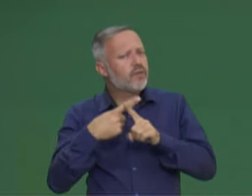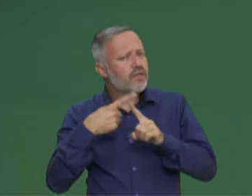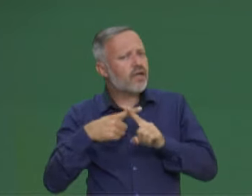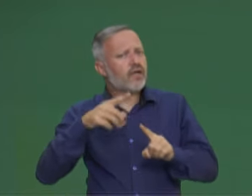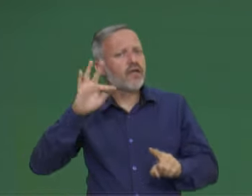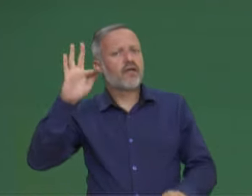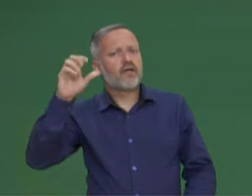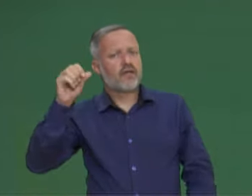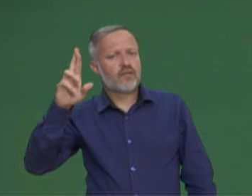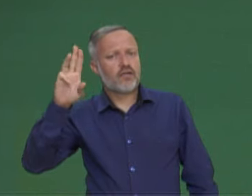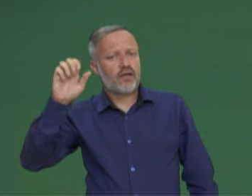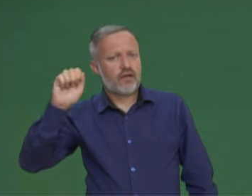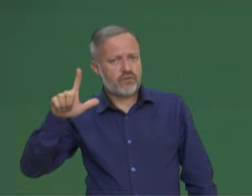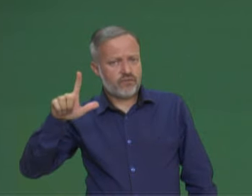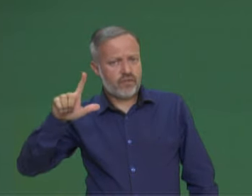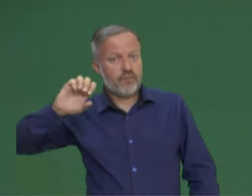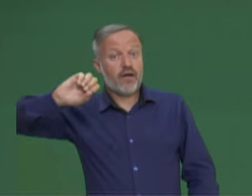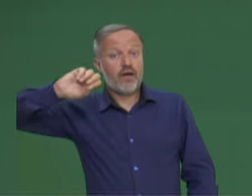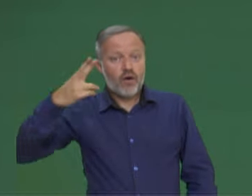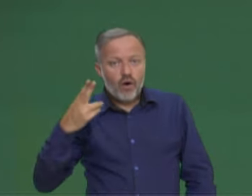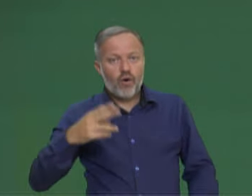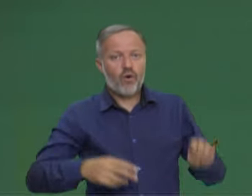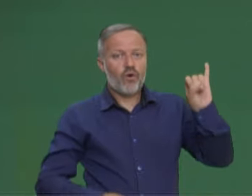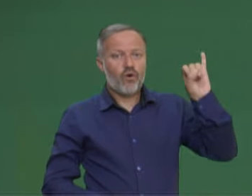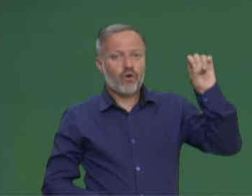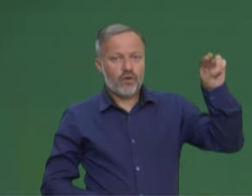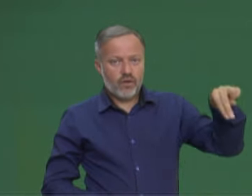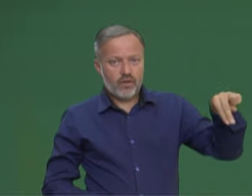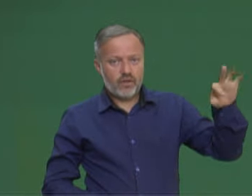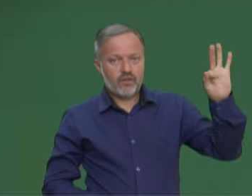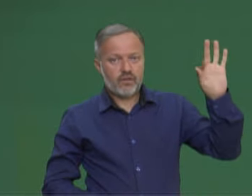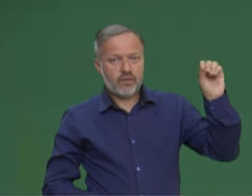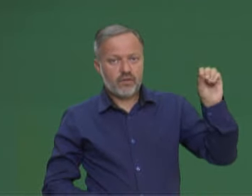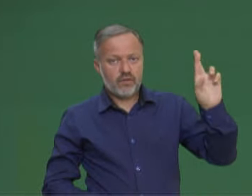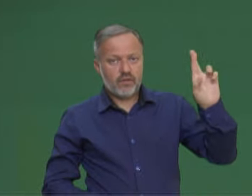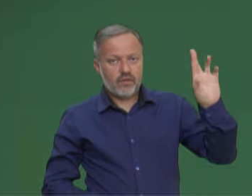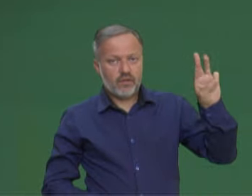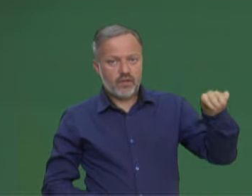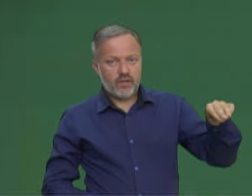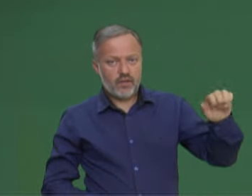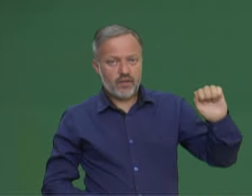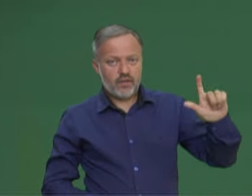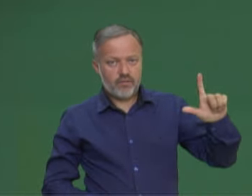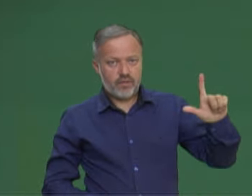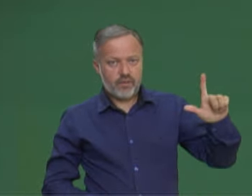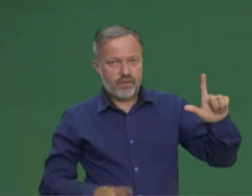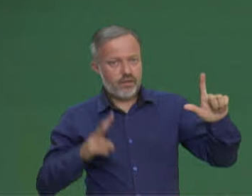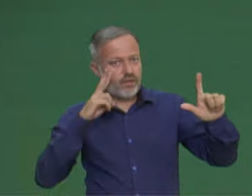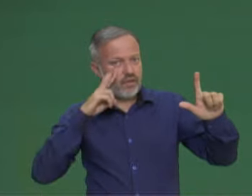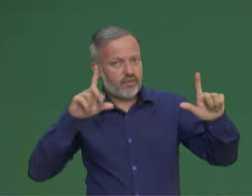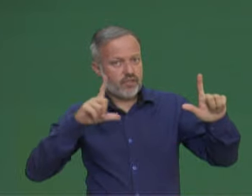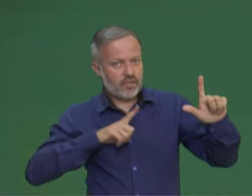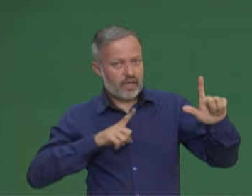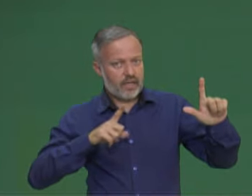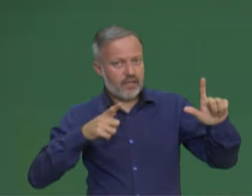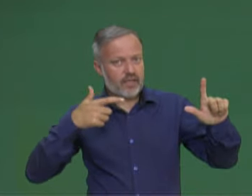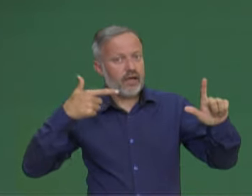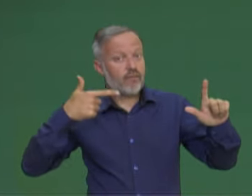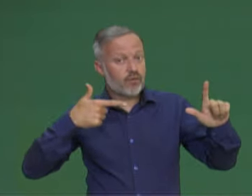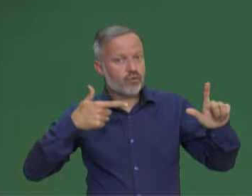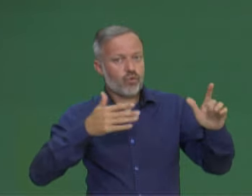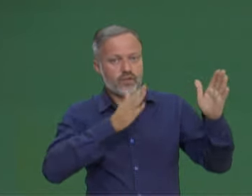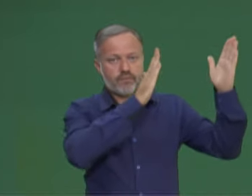conclusão, ok? Vou dar um tempo para vocês responderem daí, tá? É a propaganda A e a propaganda B. Anotem no caderno de